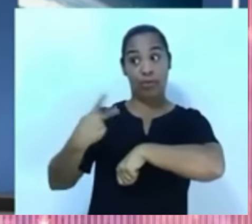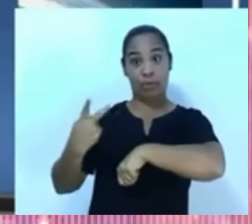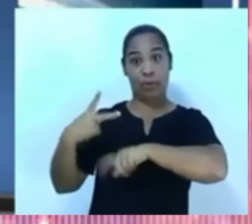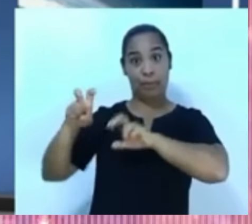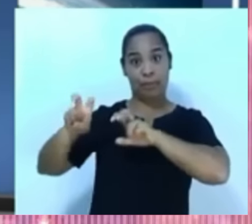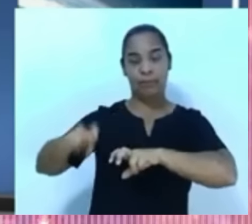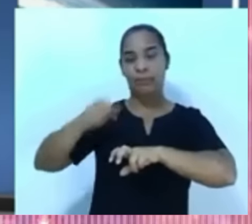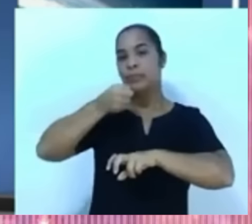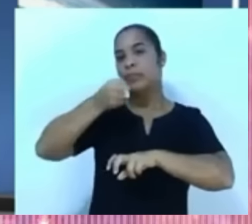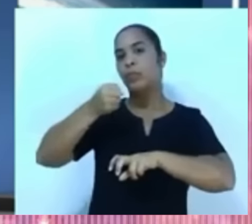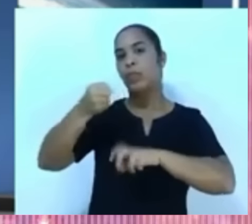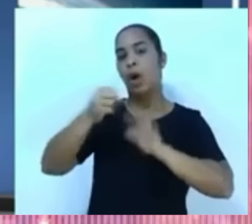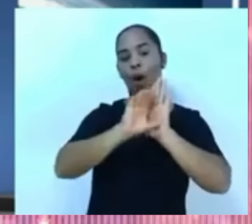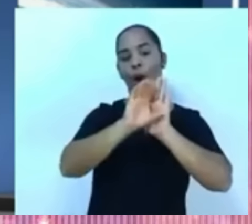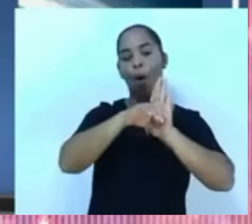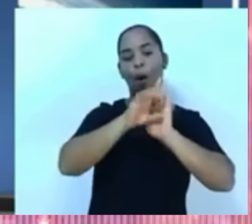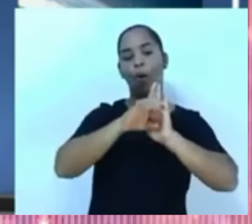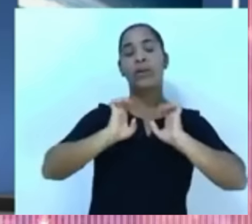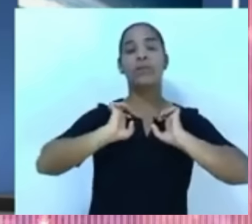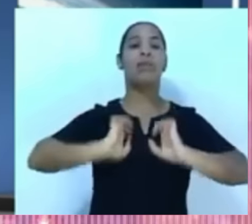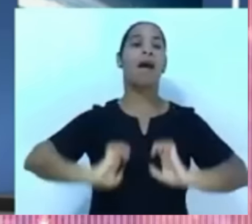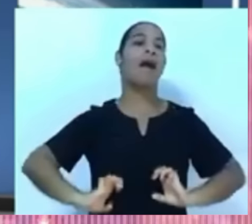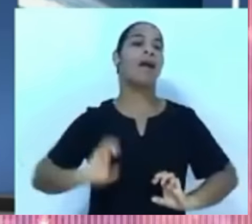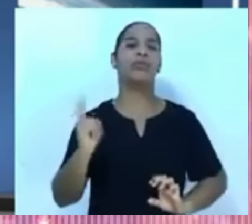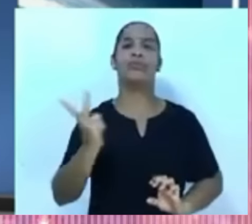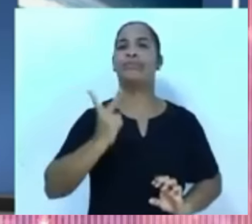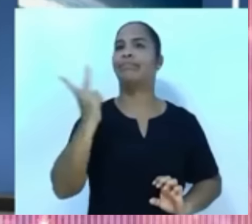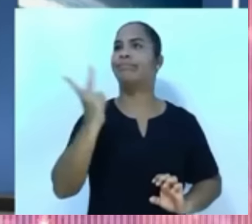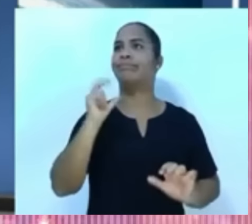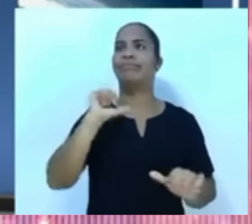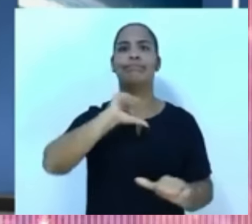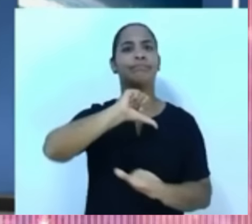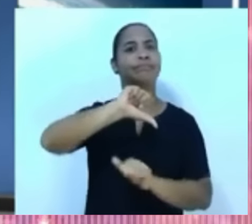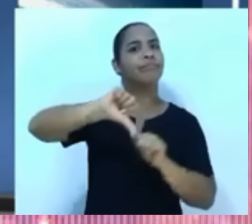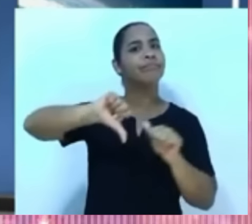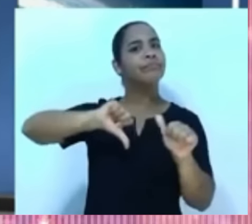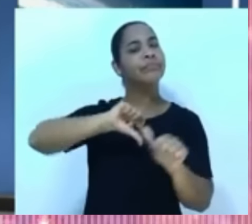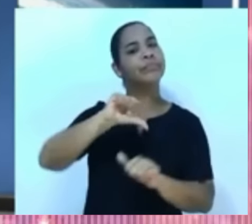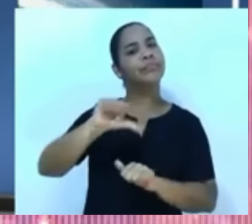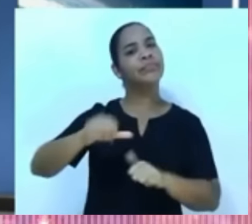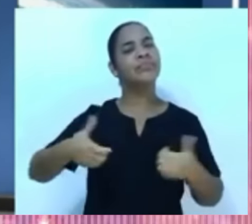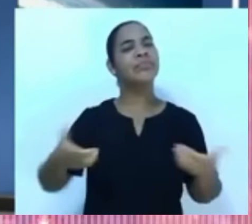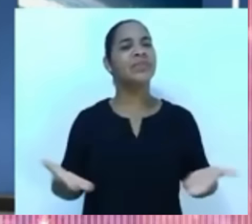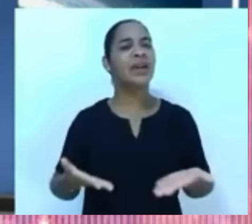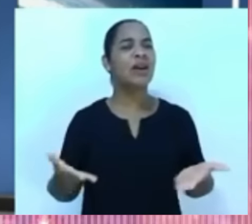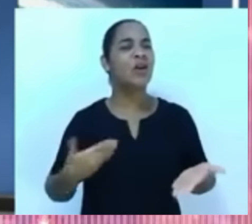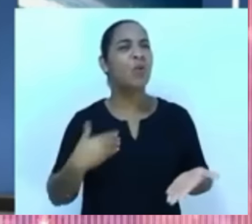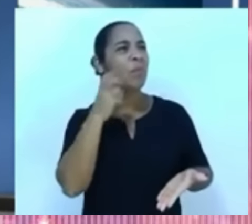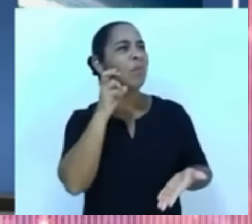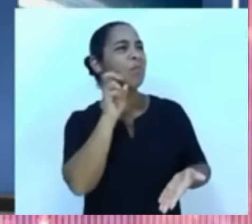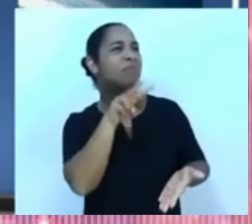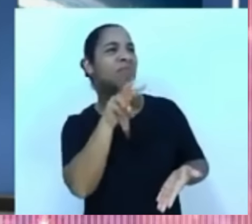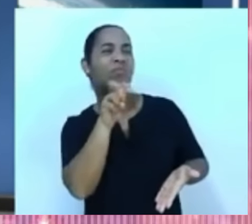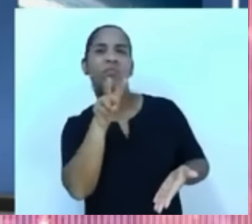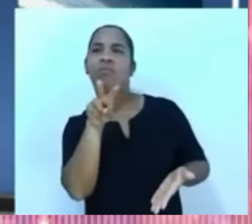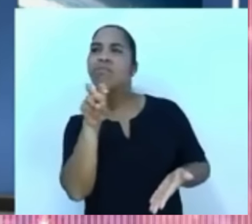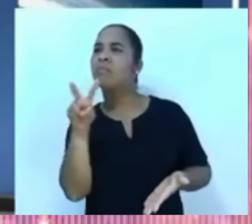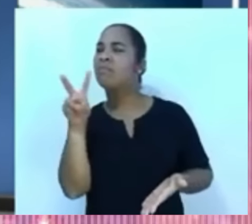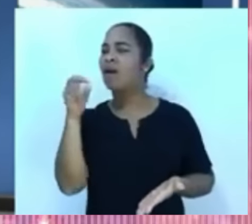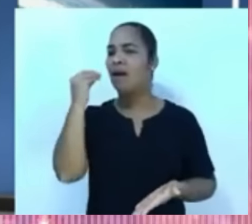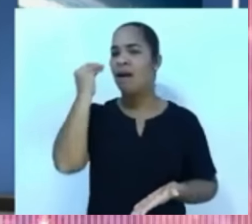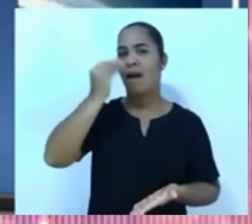conceito ético Perdeu muito o seu valor começa-se a vivenciar uma experiência